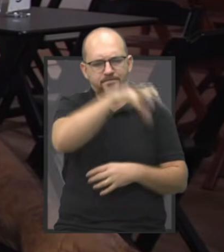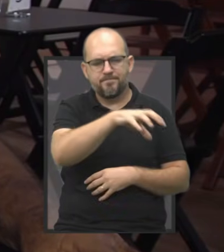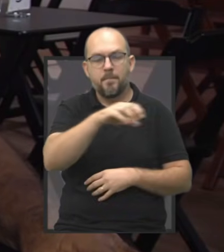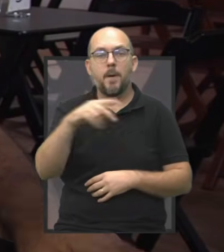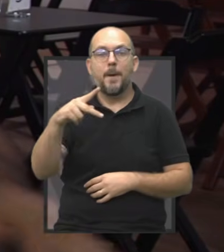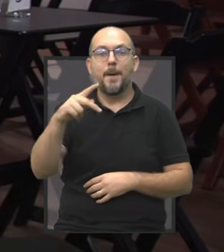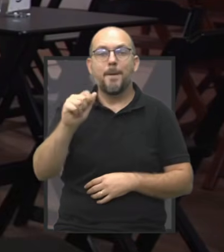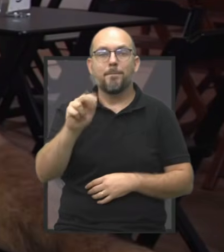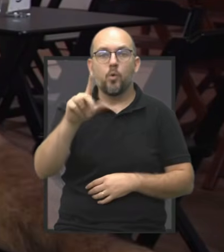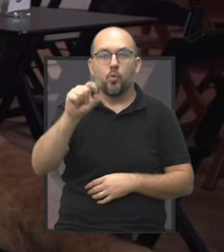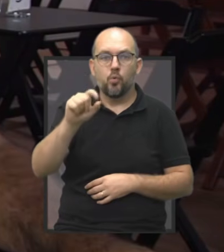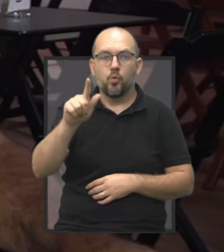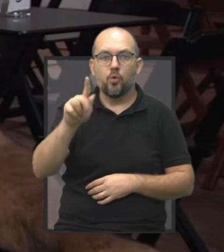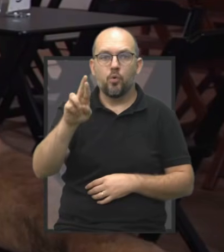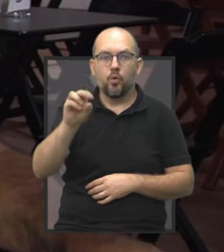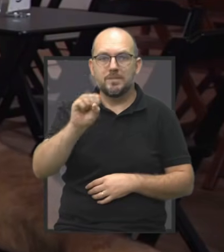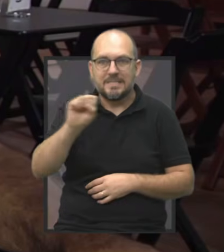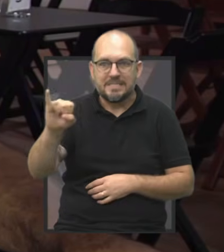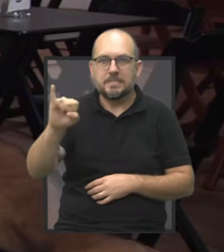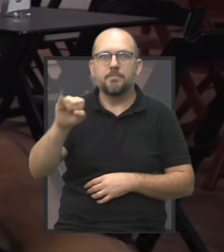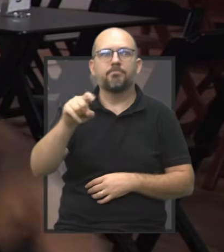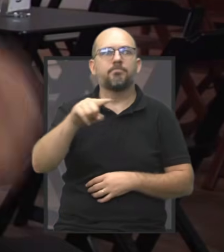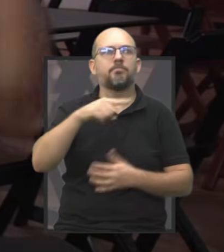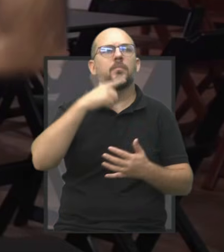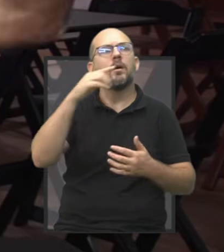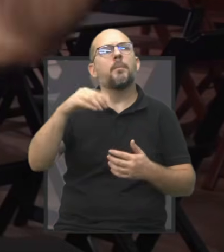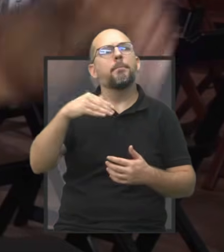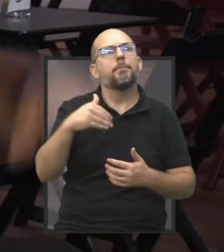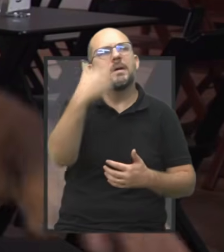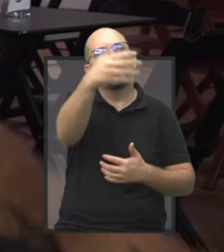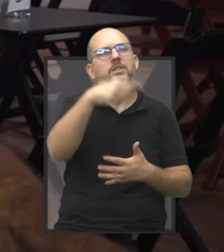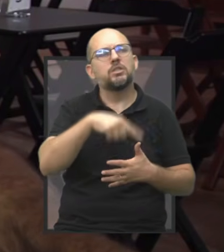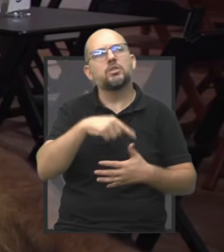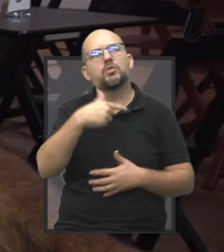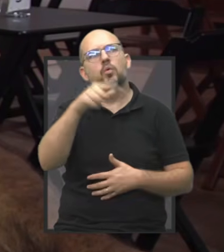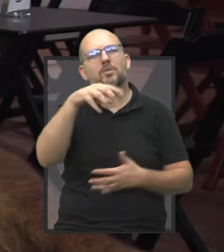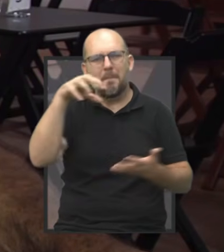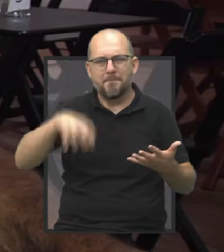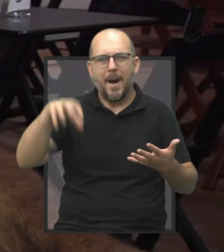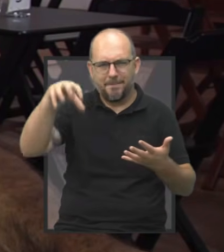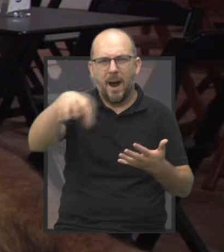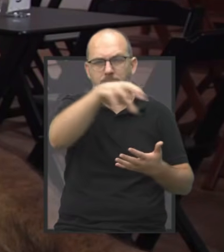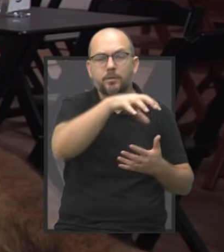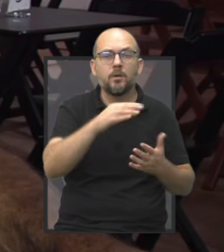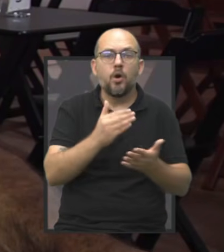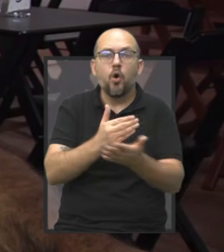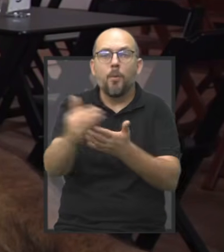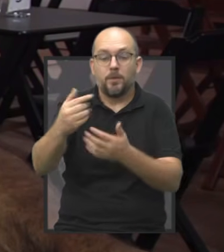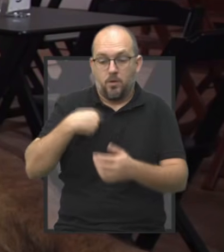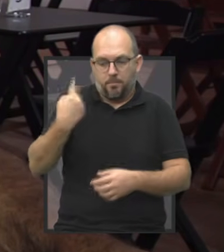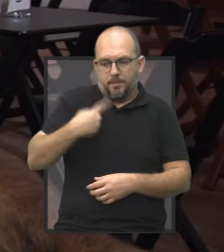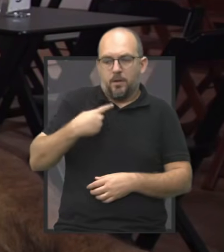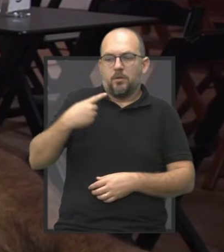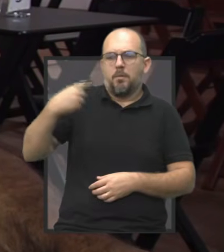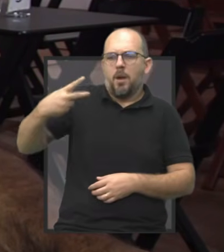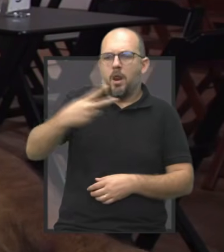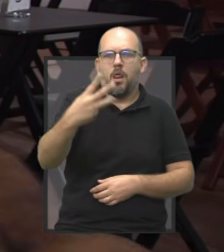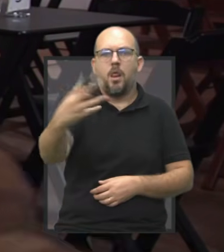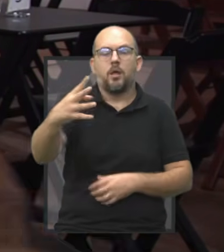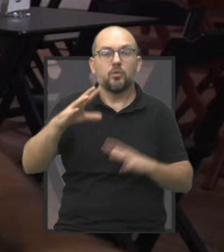o Paulo Grossi, lá mais na frente, todos começaram depois de mim.